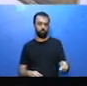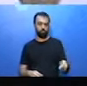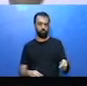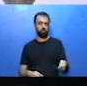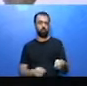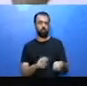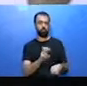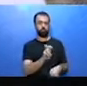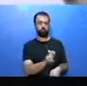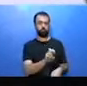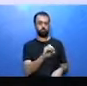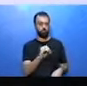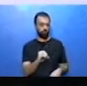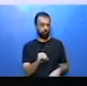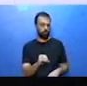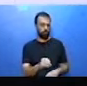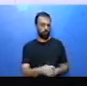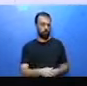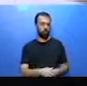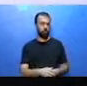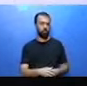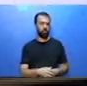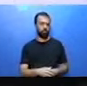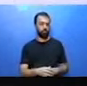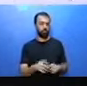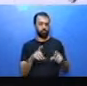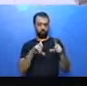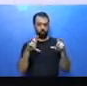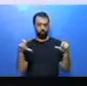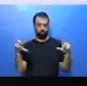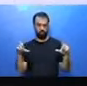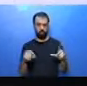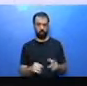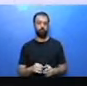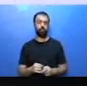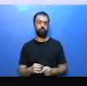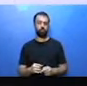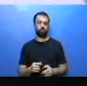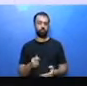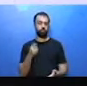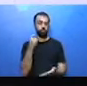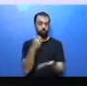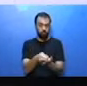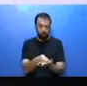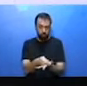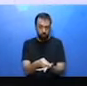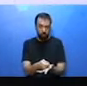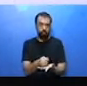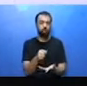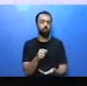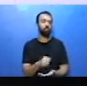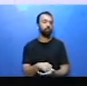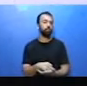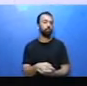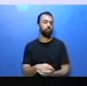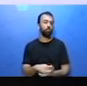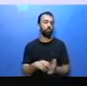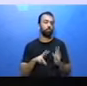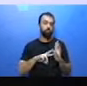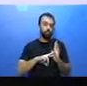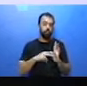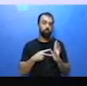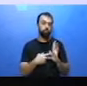destas notas aqui ó se eu gastou comprou o livro